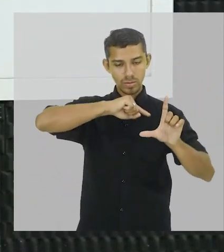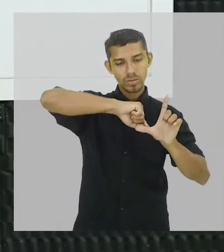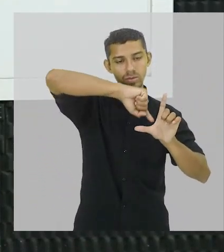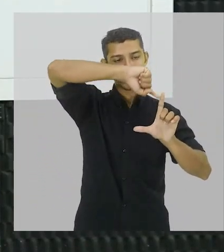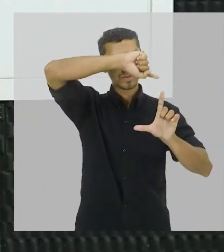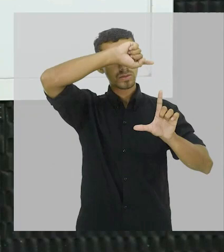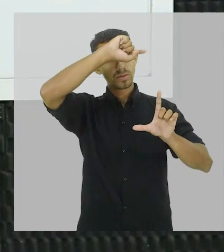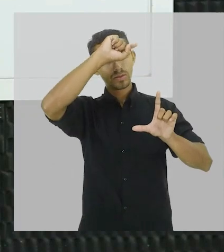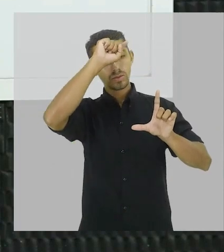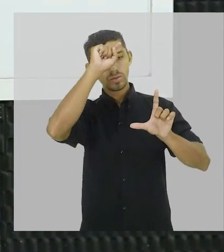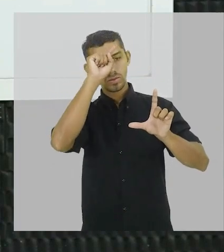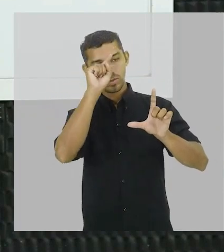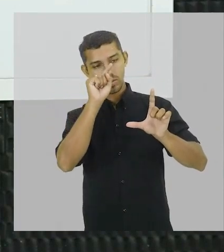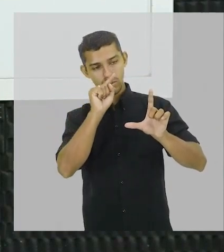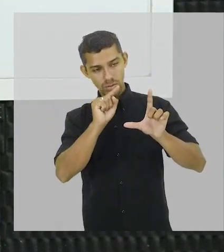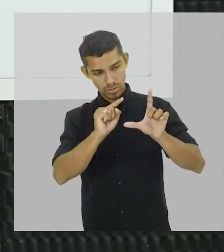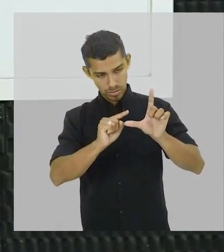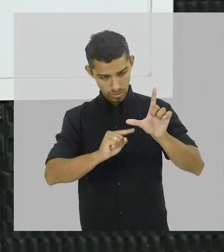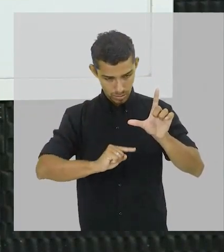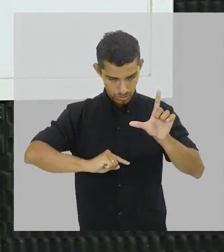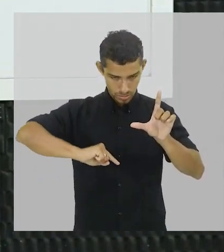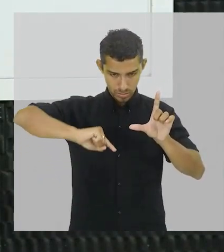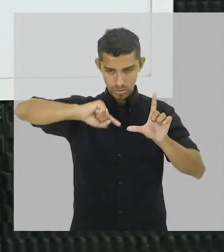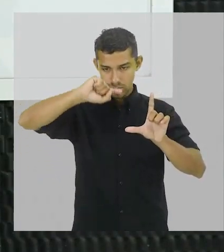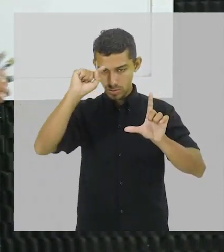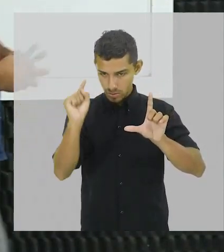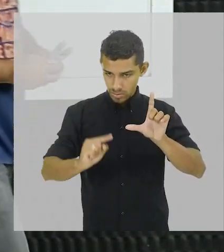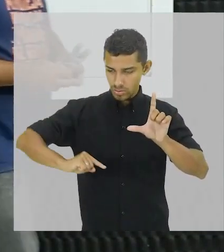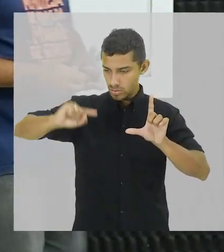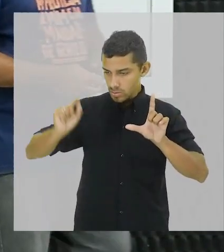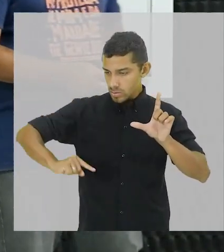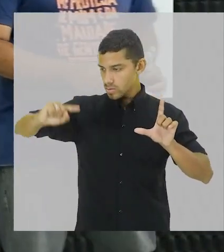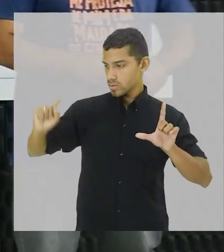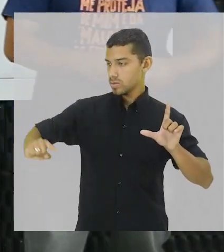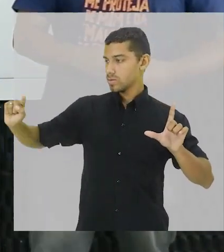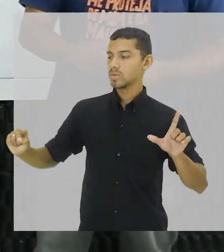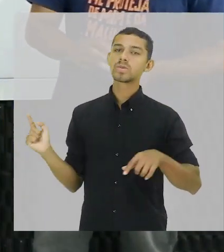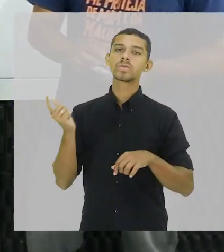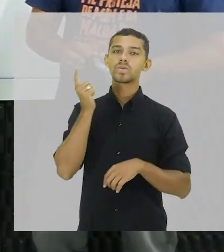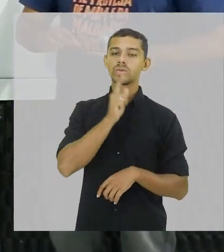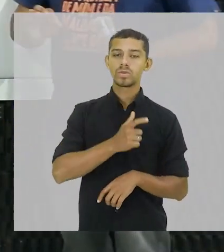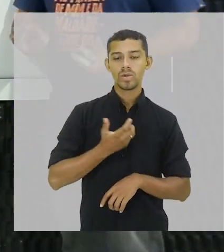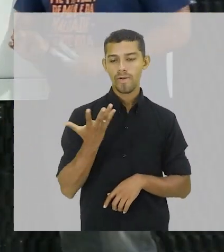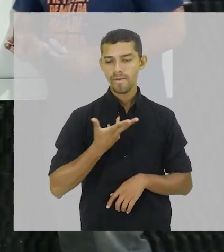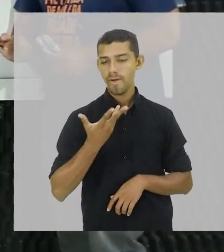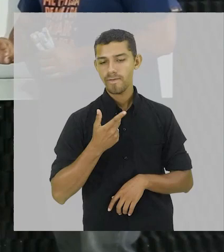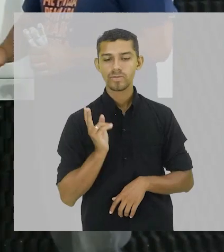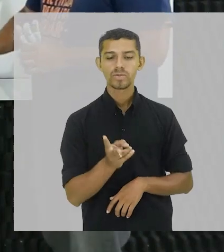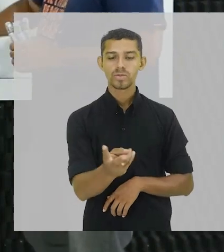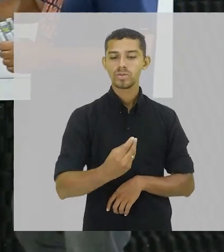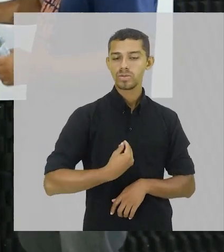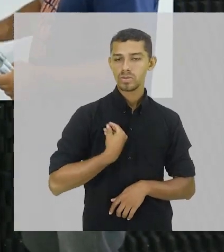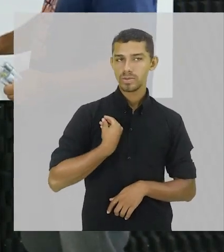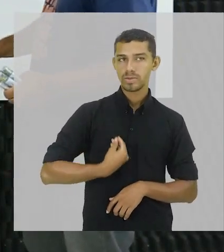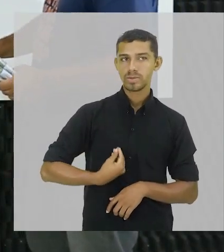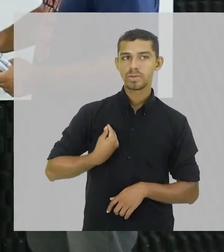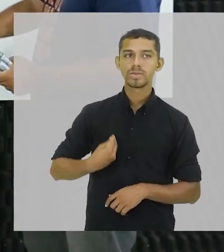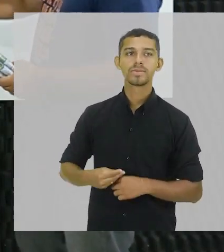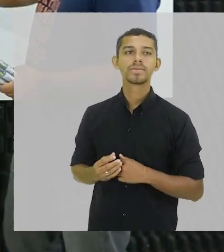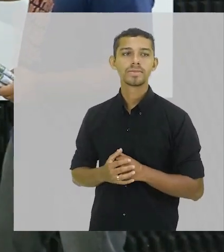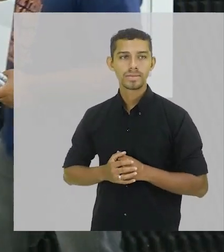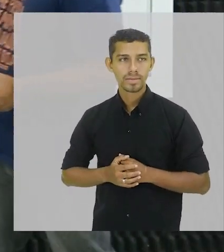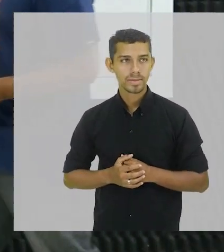a frequência. Isso para poder manter aqui a velocidade constante. Tá ok?